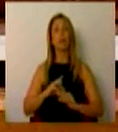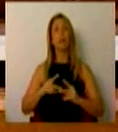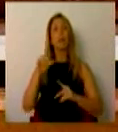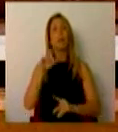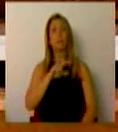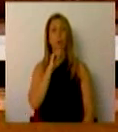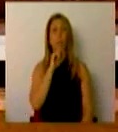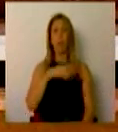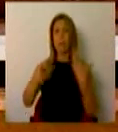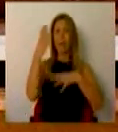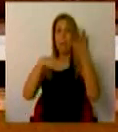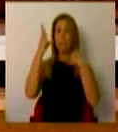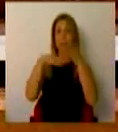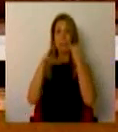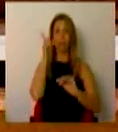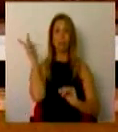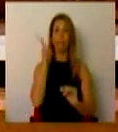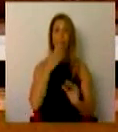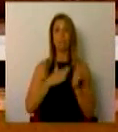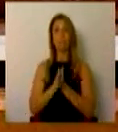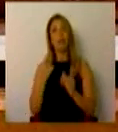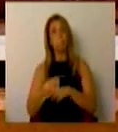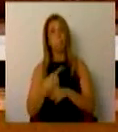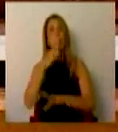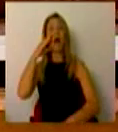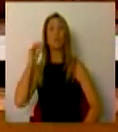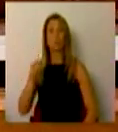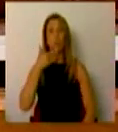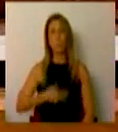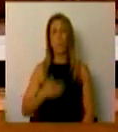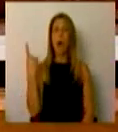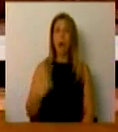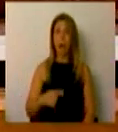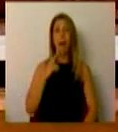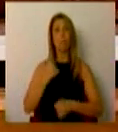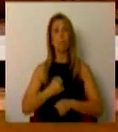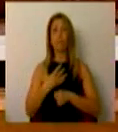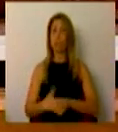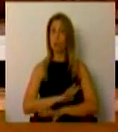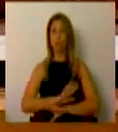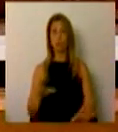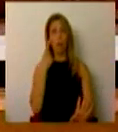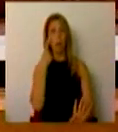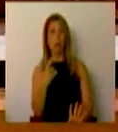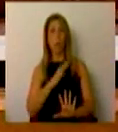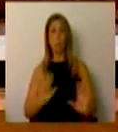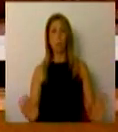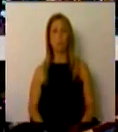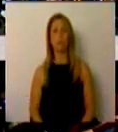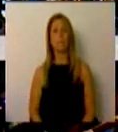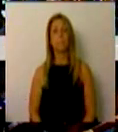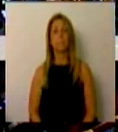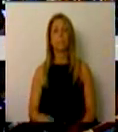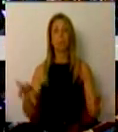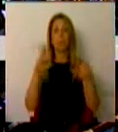de aprendizagem ao longo da vida, sobretudo para adultos com experiência profissional reconhecida. O